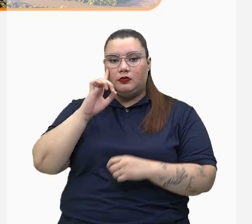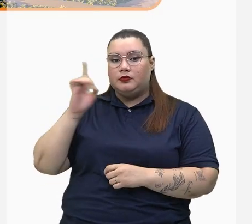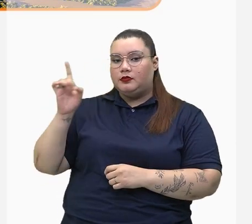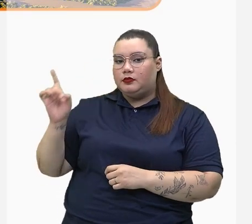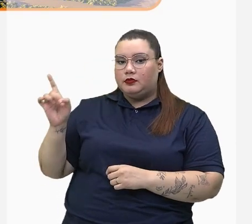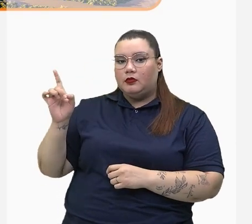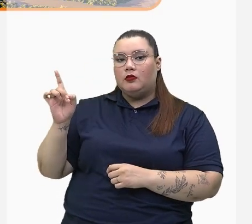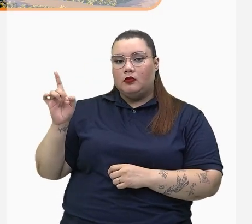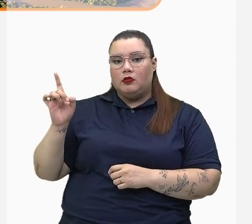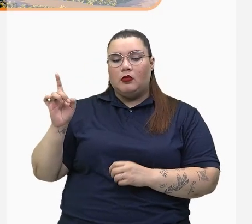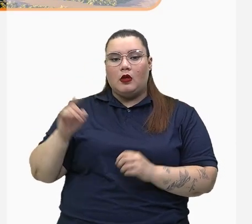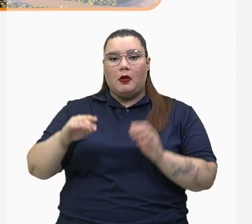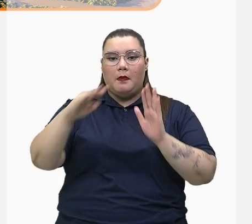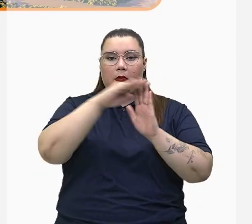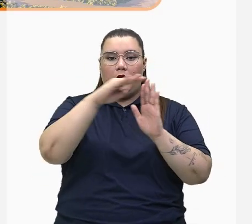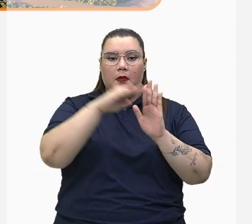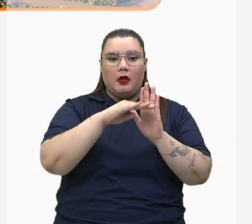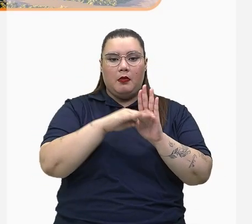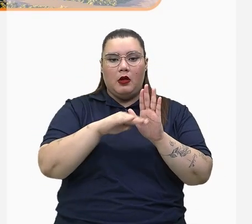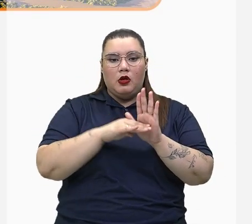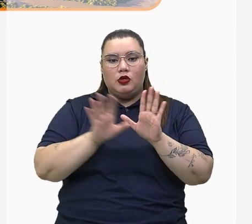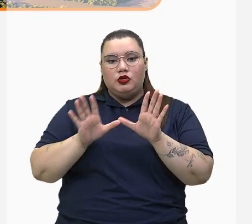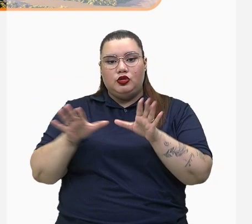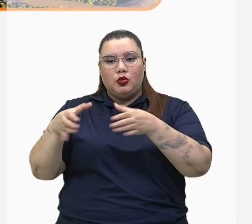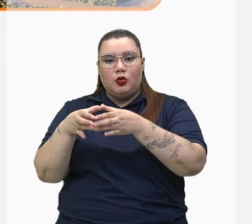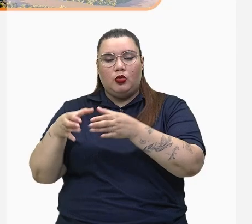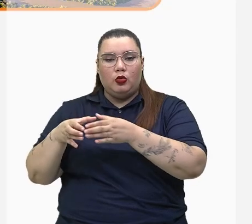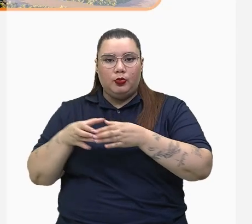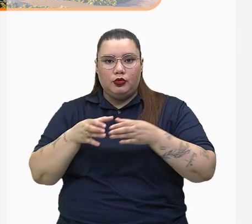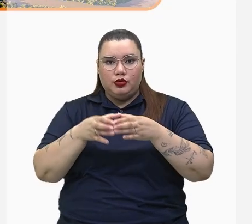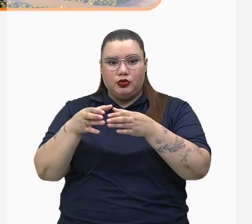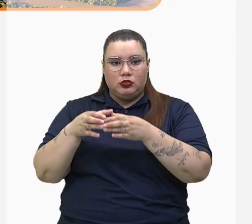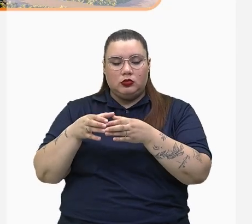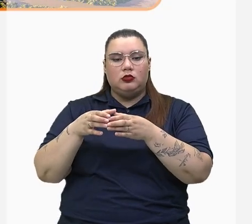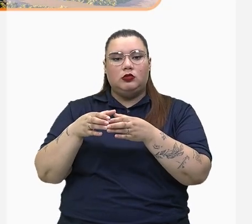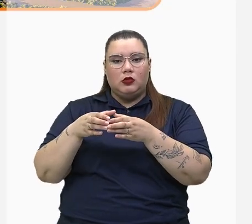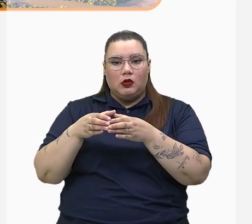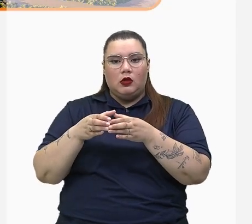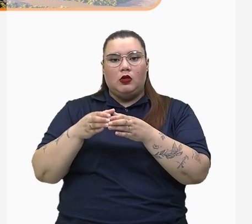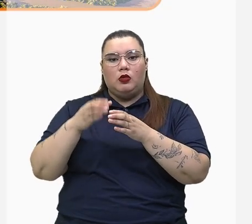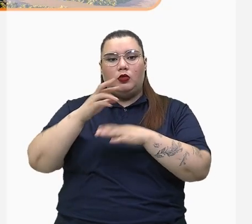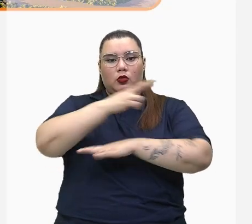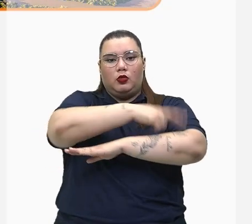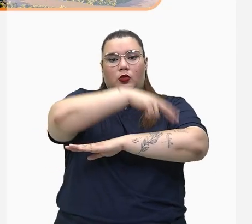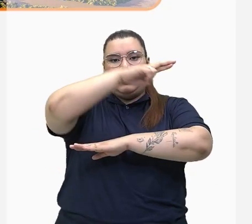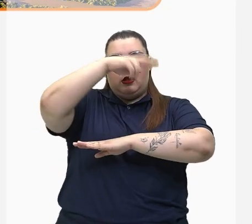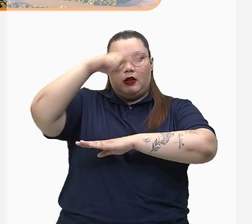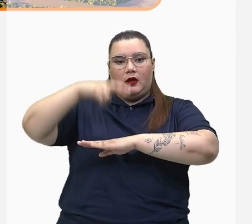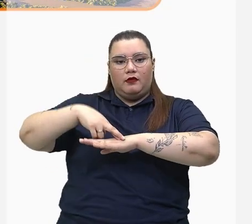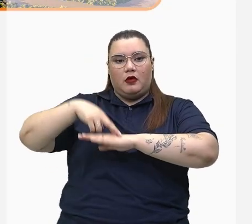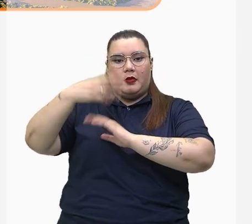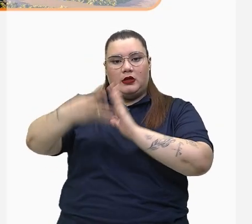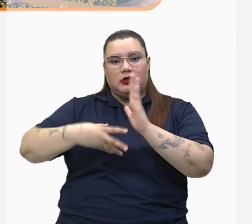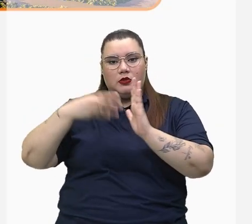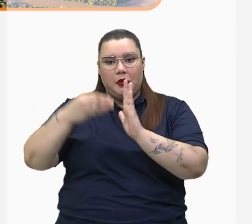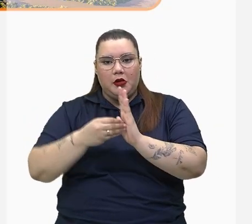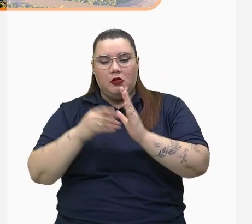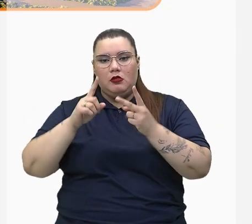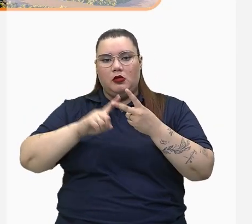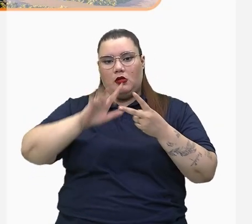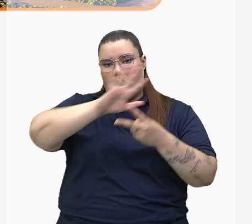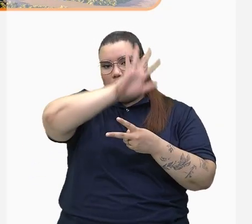a classificação das subunidades do relevo amazônico e do Amazonas, que é